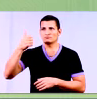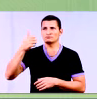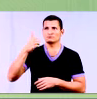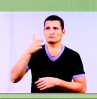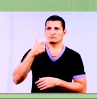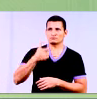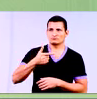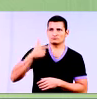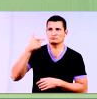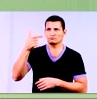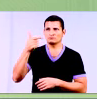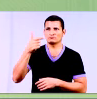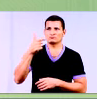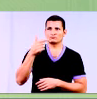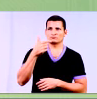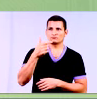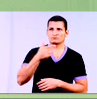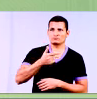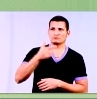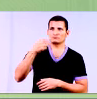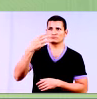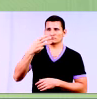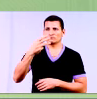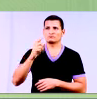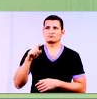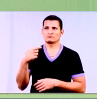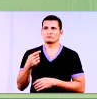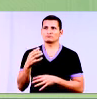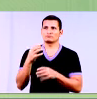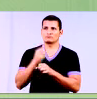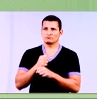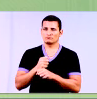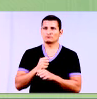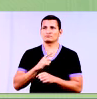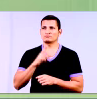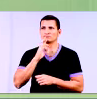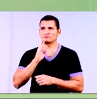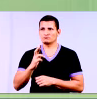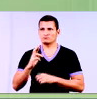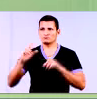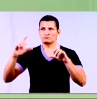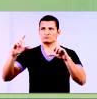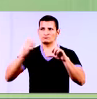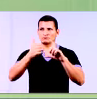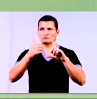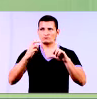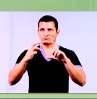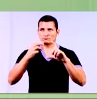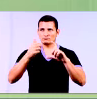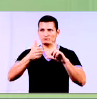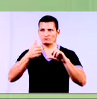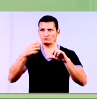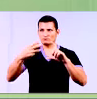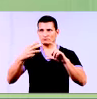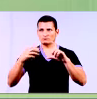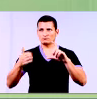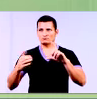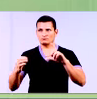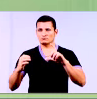1, 2 e 3. Depois é só fazer essa continha que eu vou ter o resultado dele na base 10. Ok,